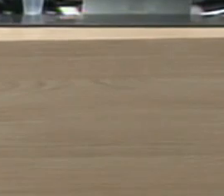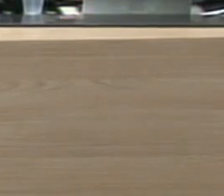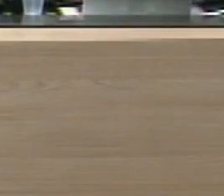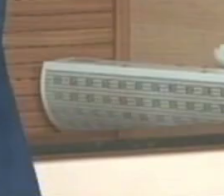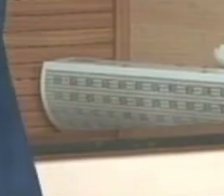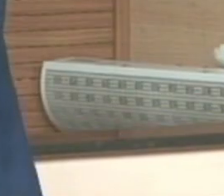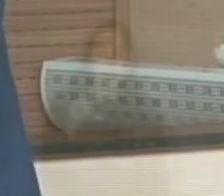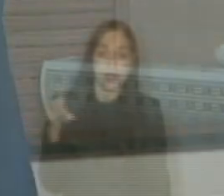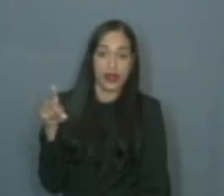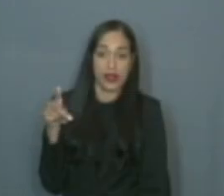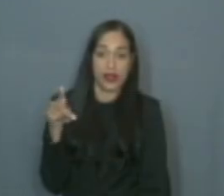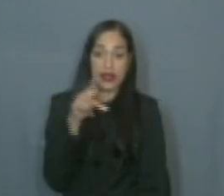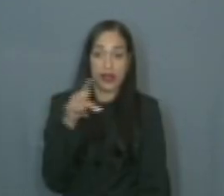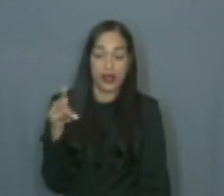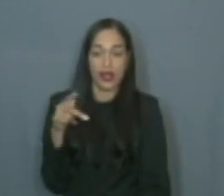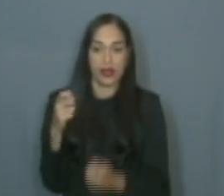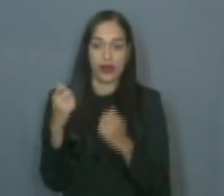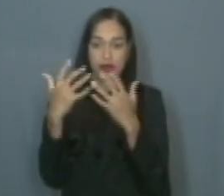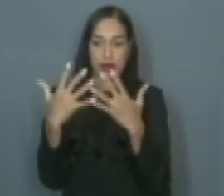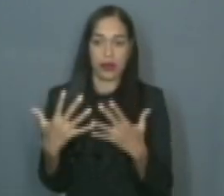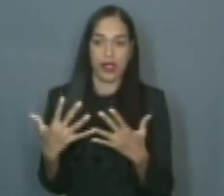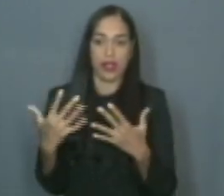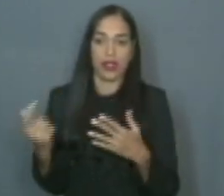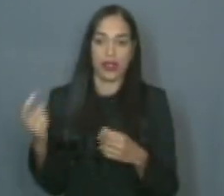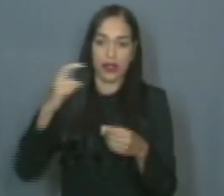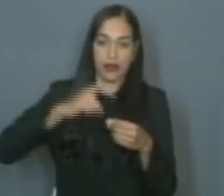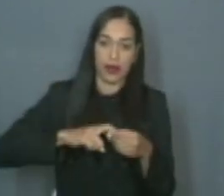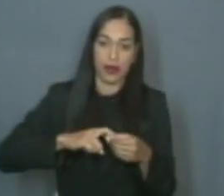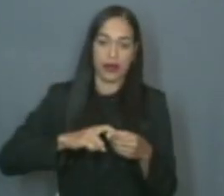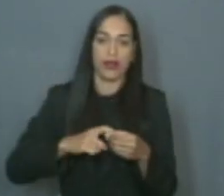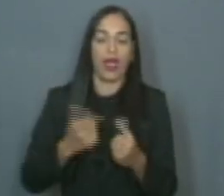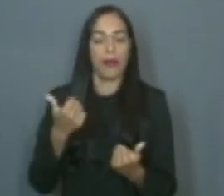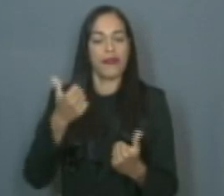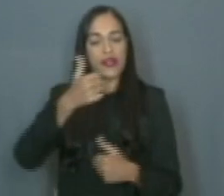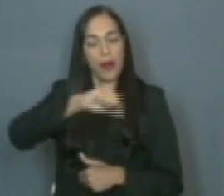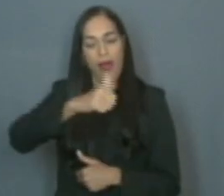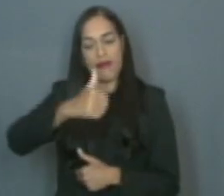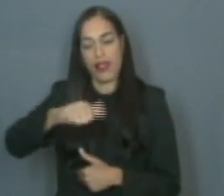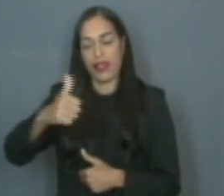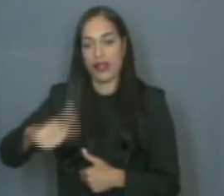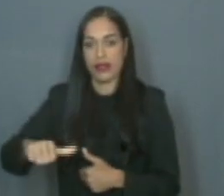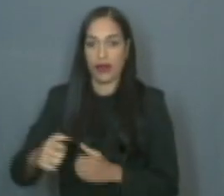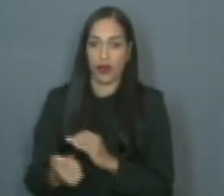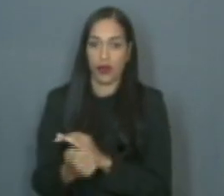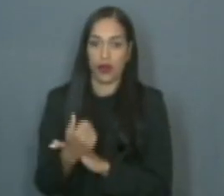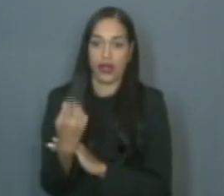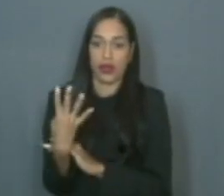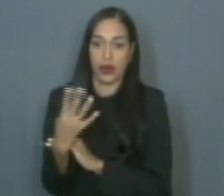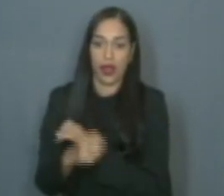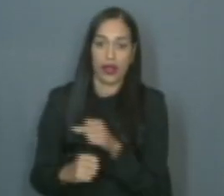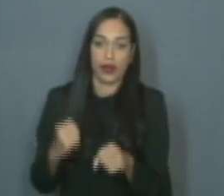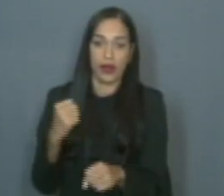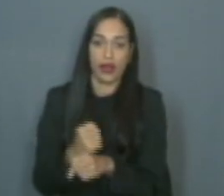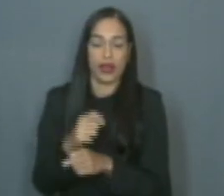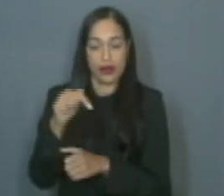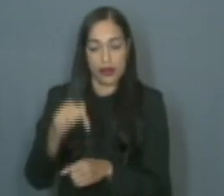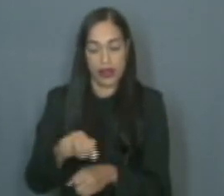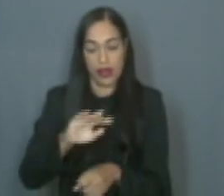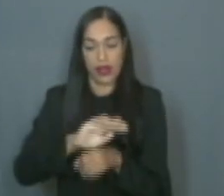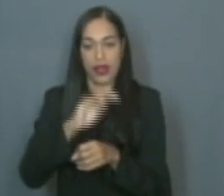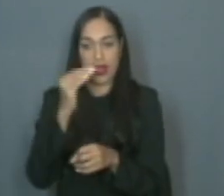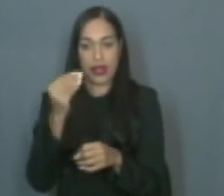Presidente, conforme eu tinha dito no pequeno expediente, voltaria no grande para fazer um balanço desses quase 4 anos aqui nesta